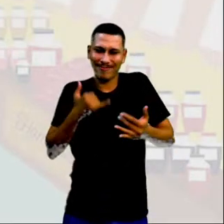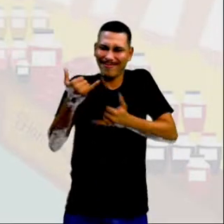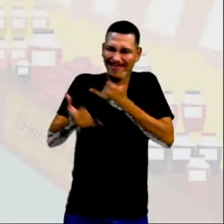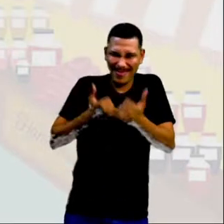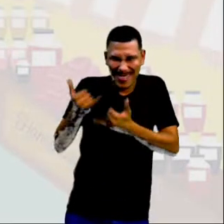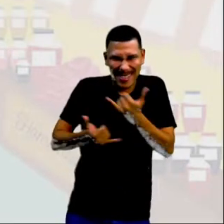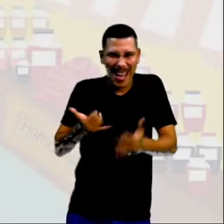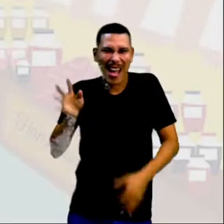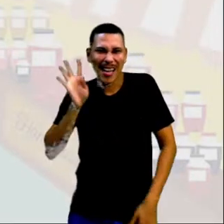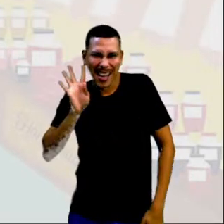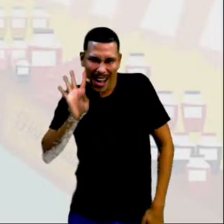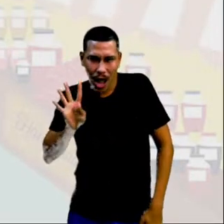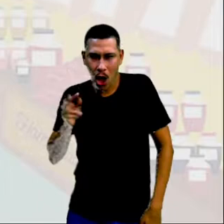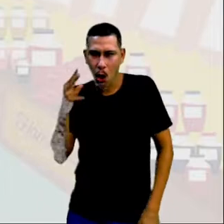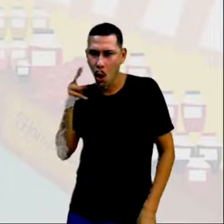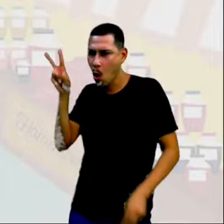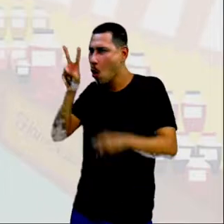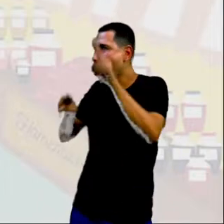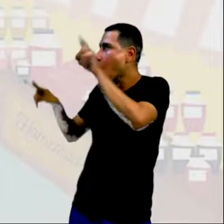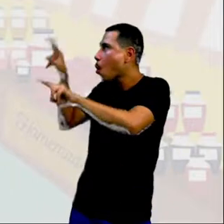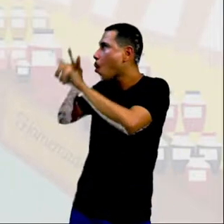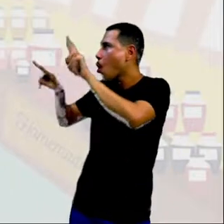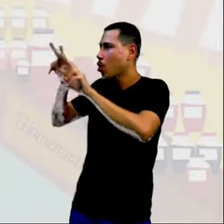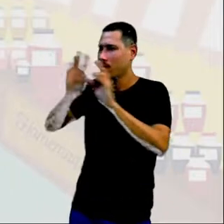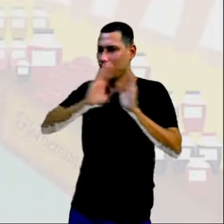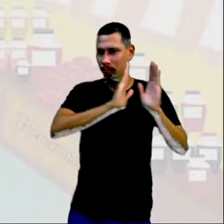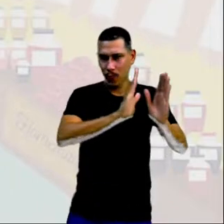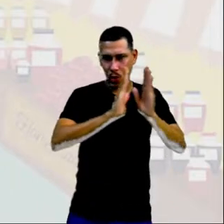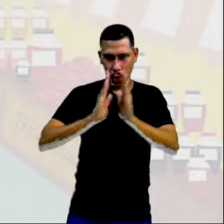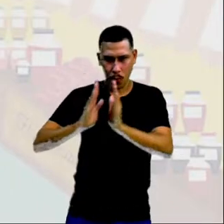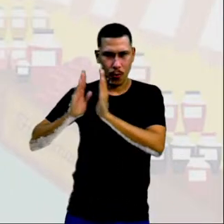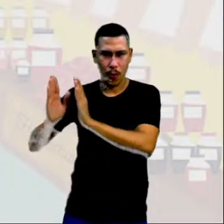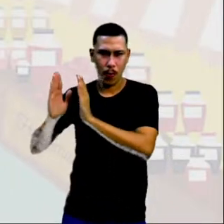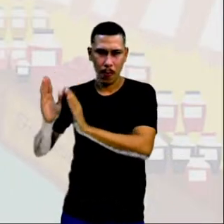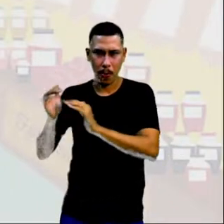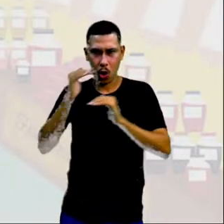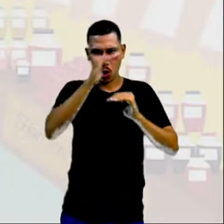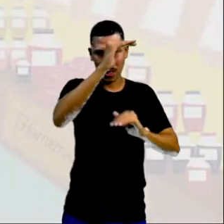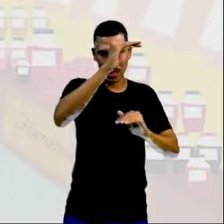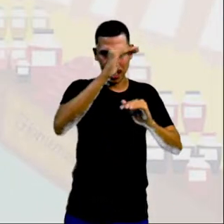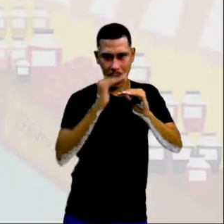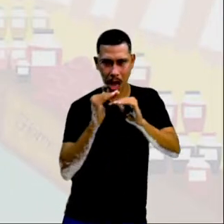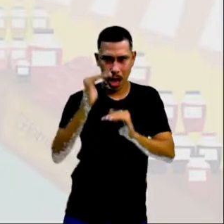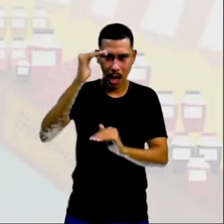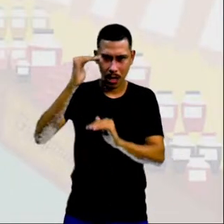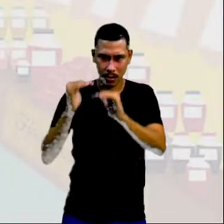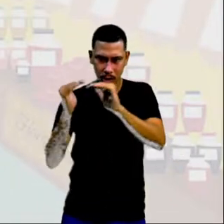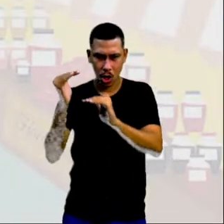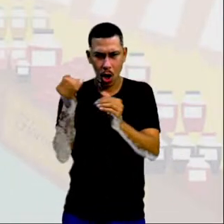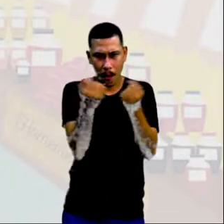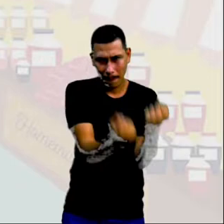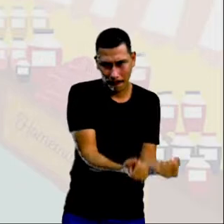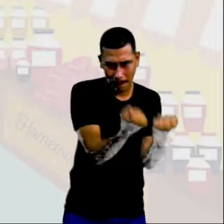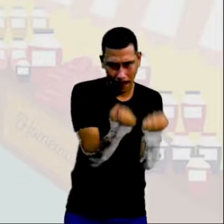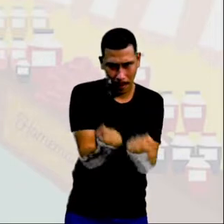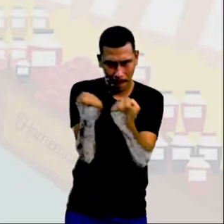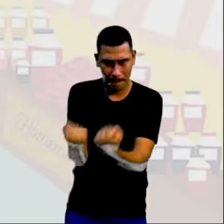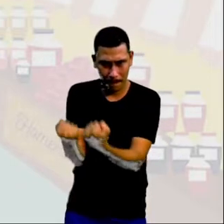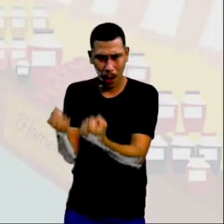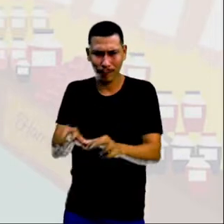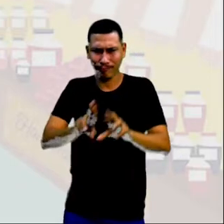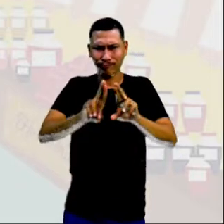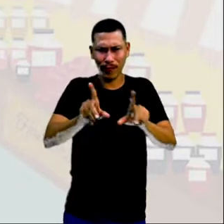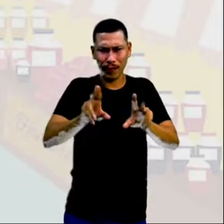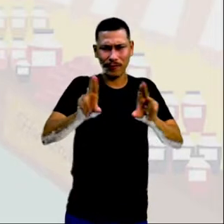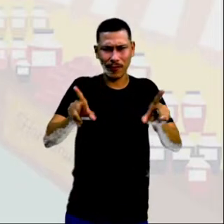aqui. Trouxe alguns blocos, cada um com tamanhos e pesos diferentes. 6